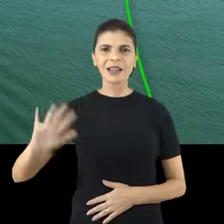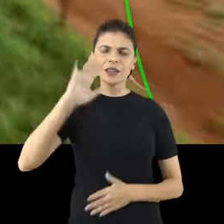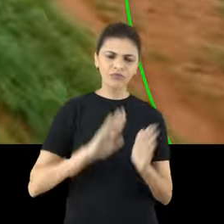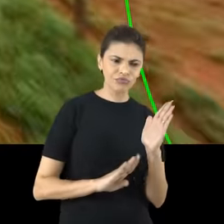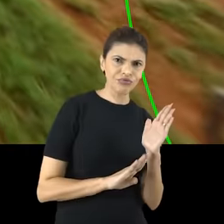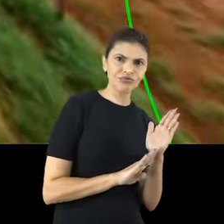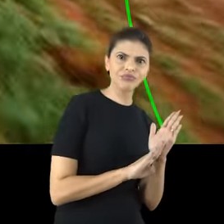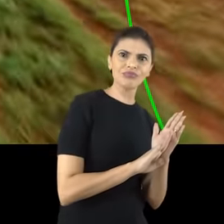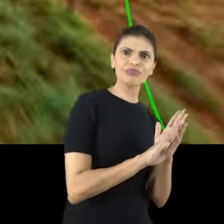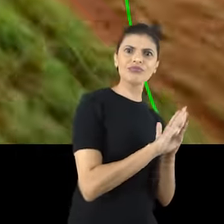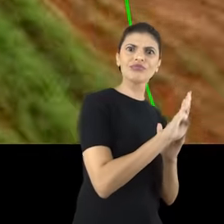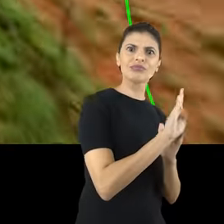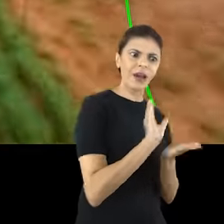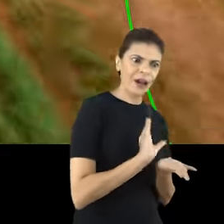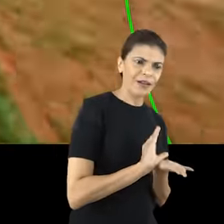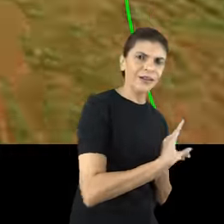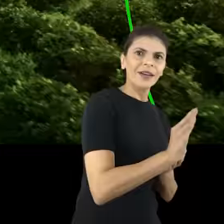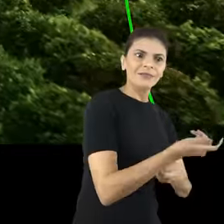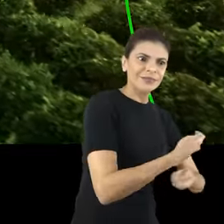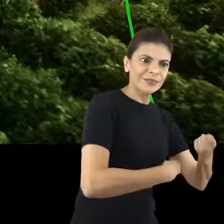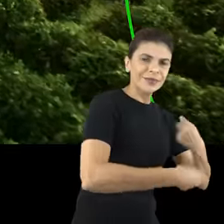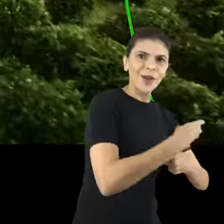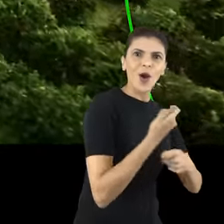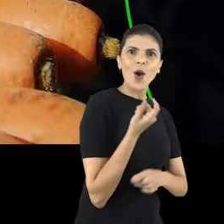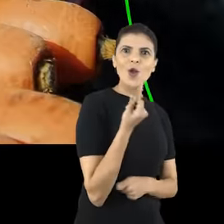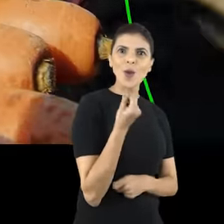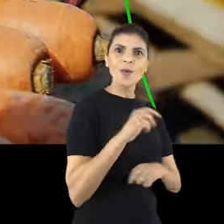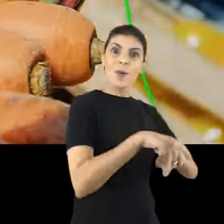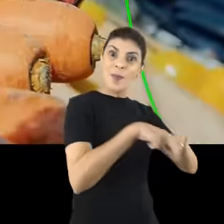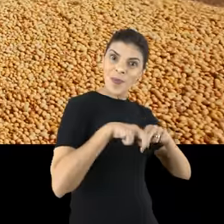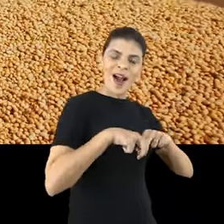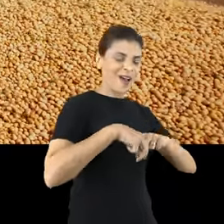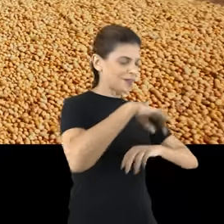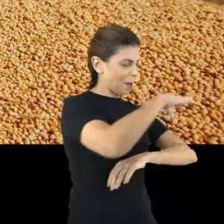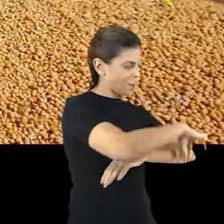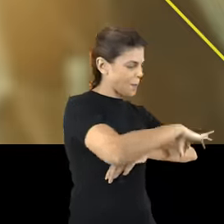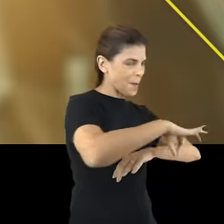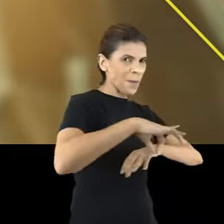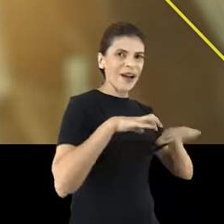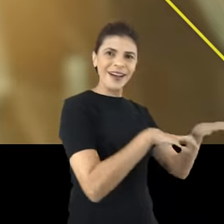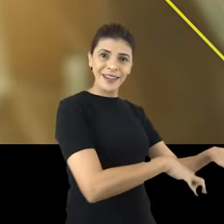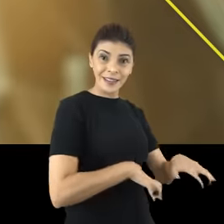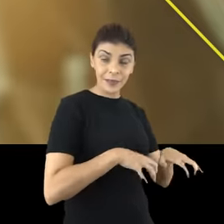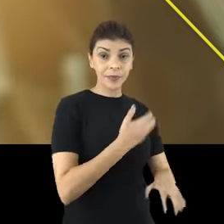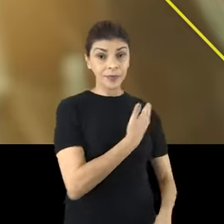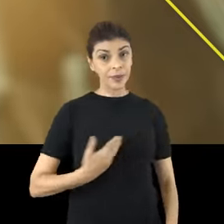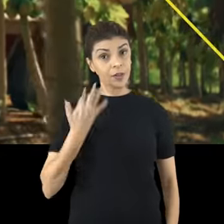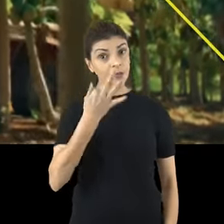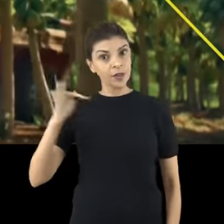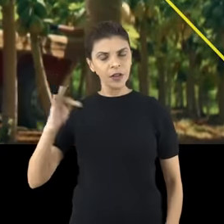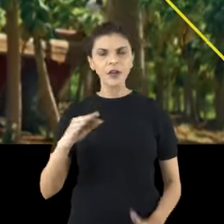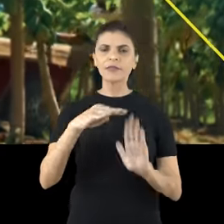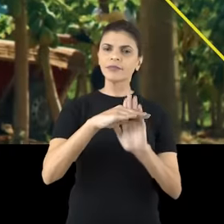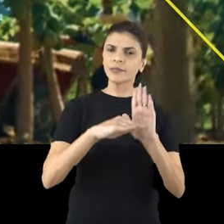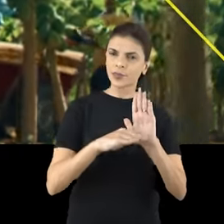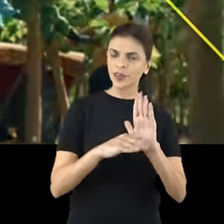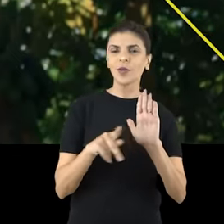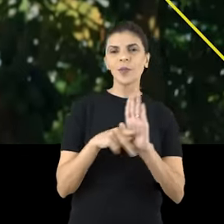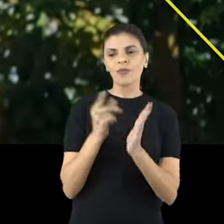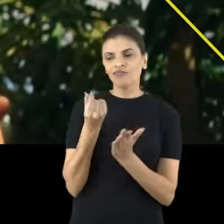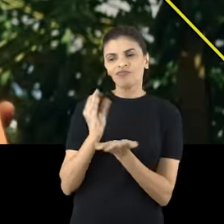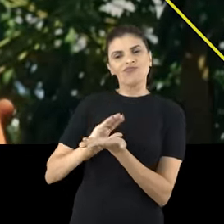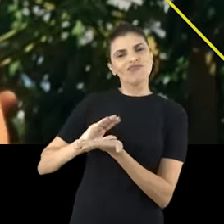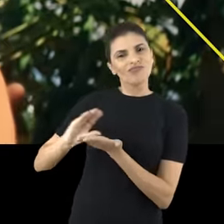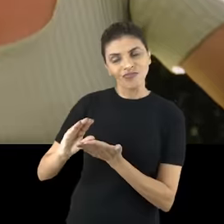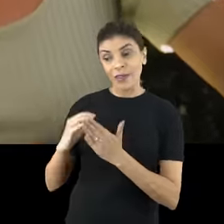agro impulsionando a economia? Por isso, o governo federal lançou o maior plano safra da história. São linhas de crédito